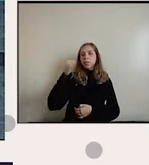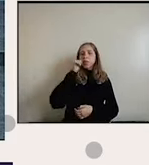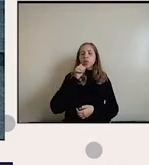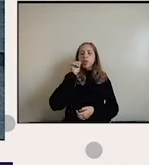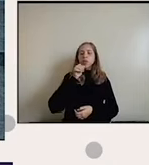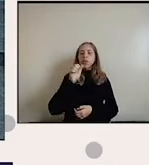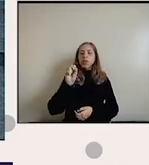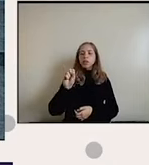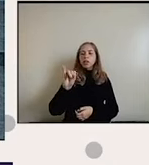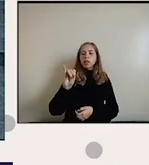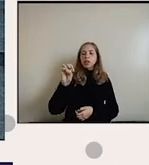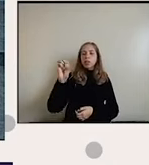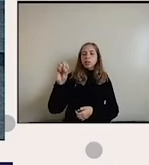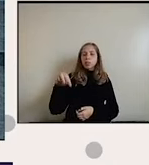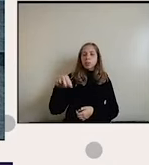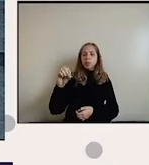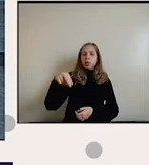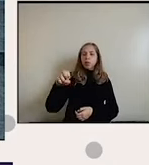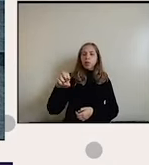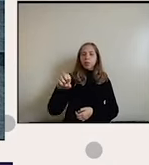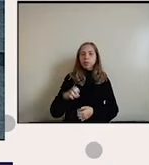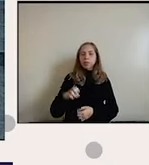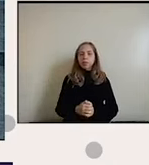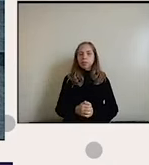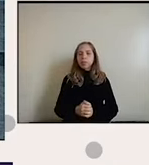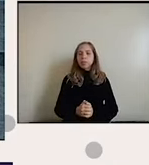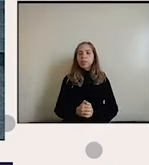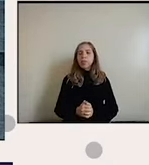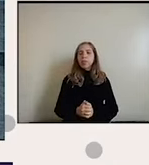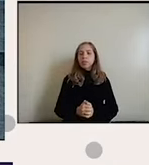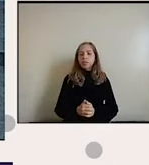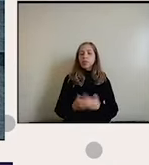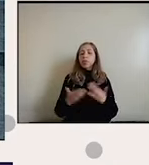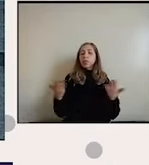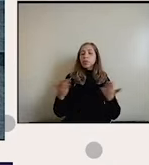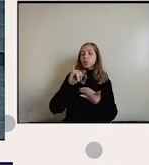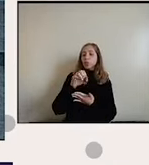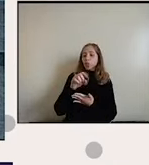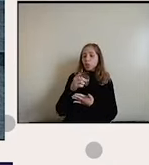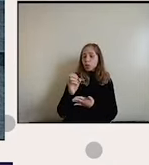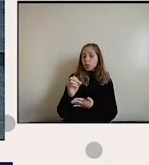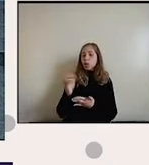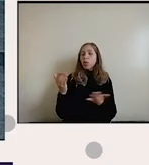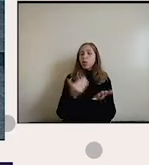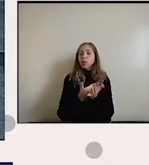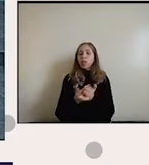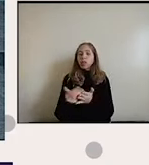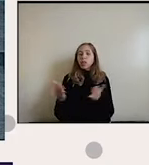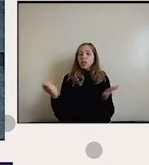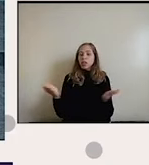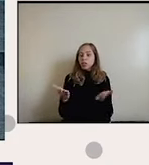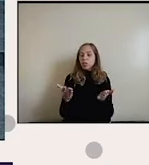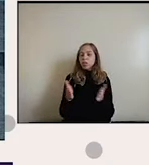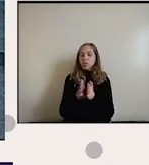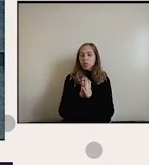João, ainda bem que você não ampulheta, começa agora, por favor.